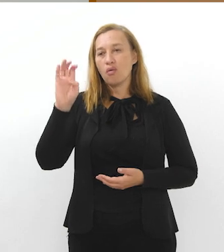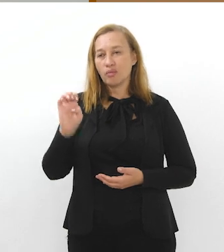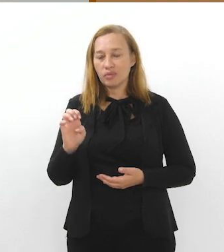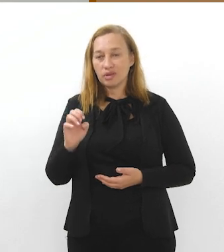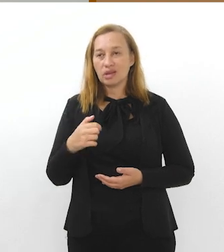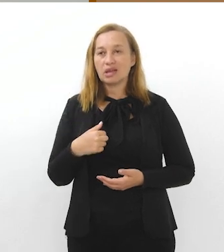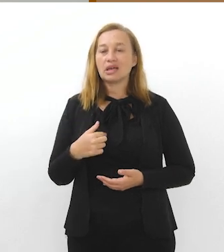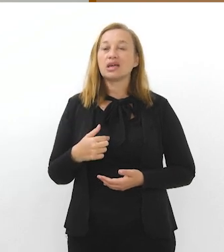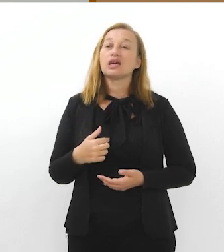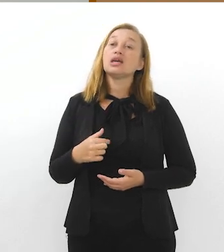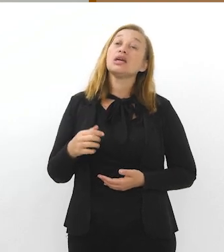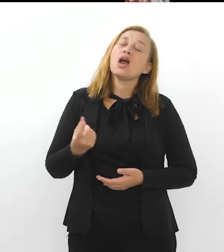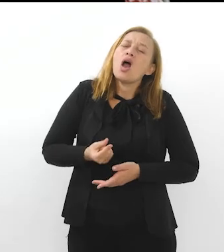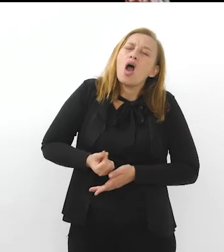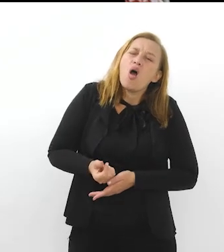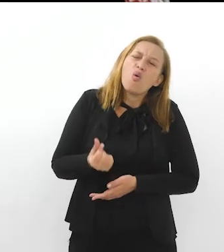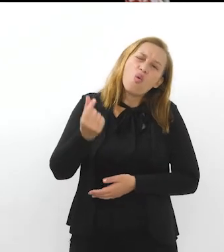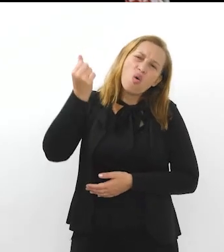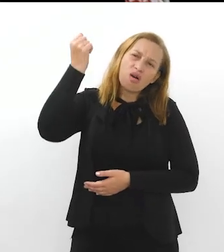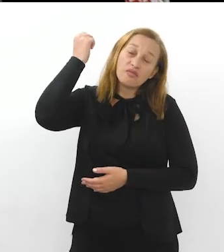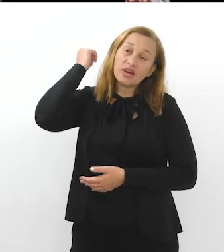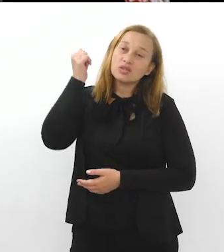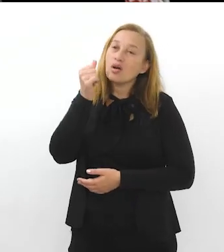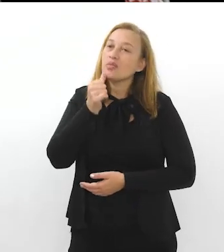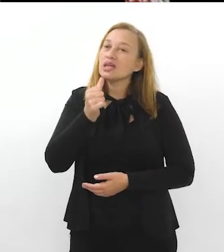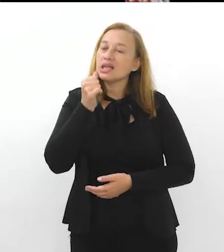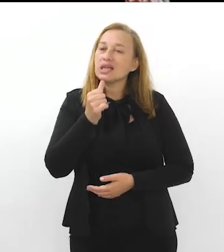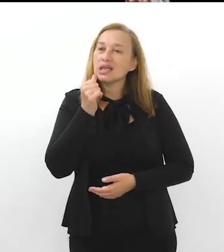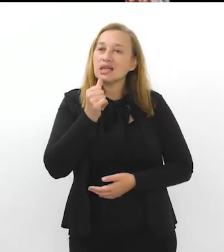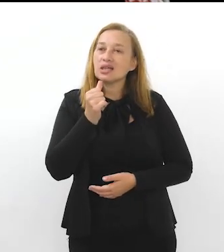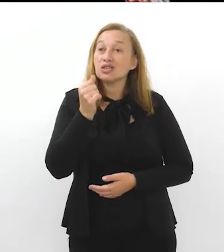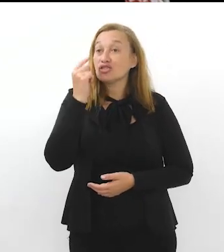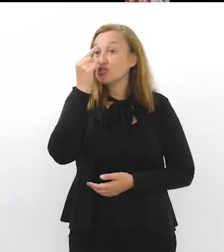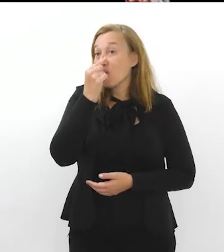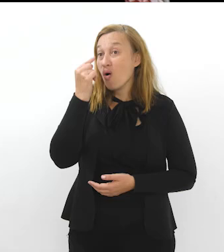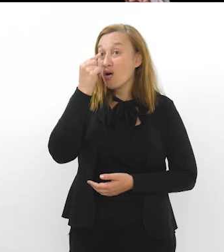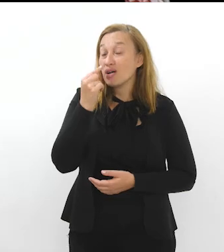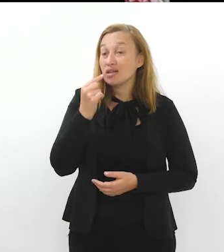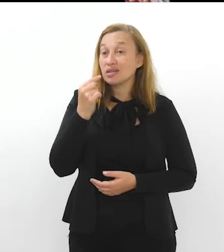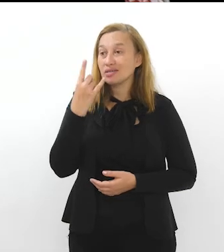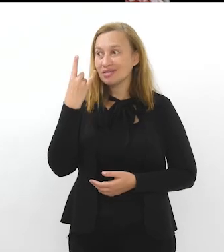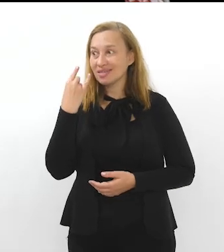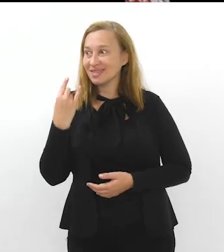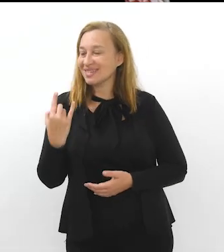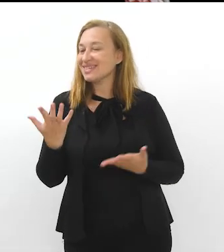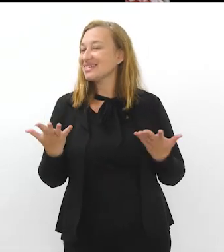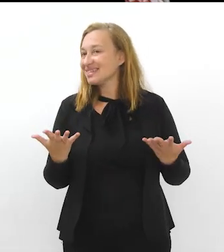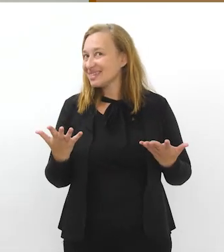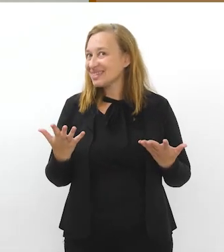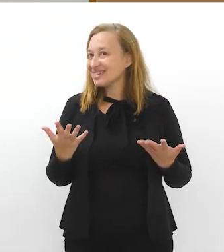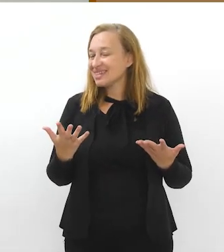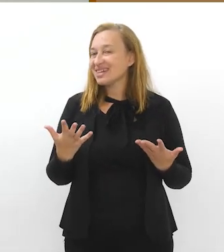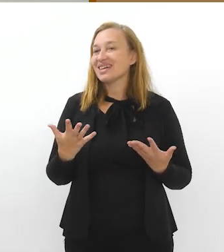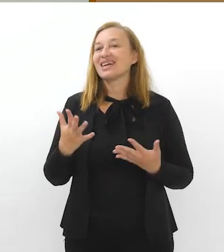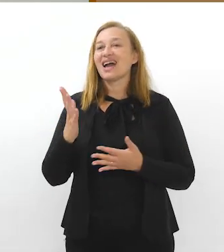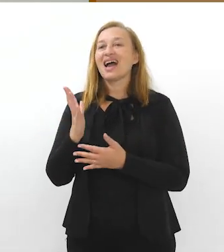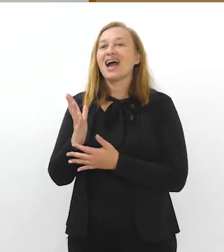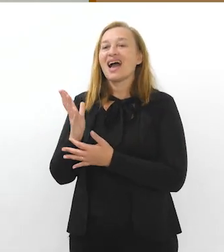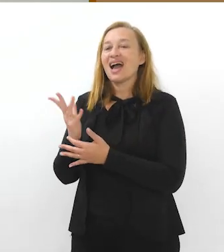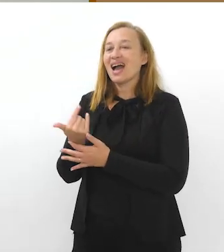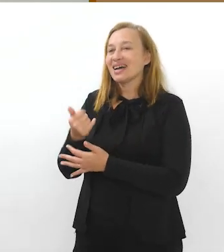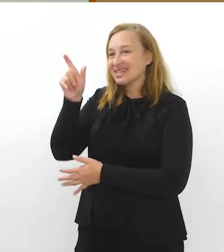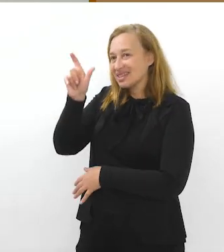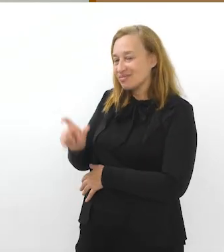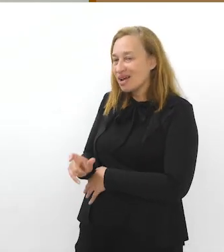empolgo. E o Agora, os outros Era uma vez uma garota de olhos encantados. encantados. Aí